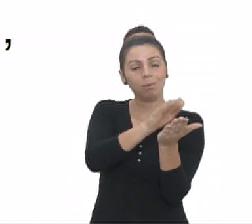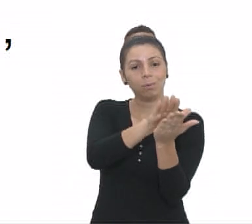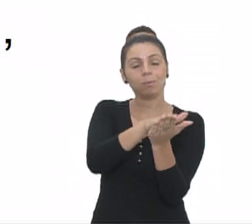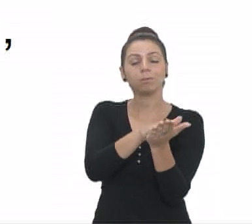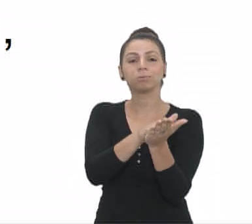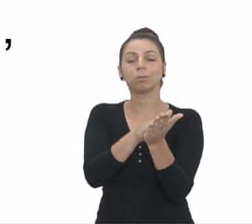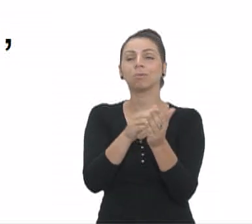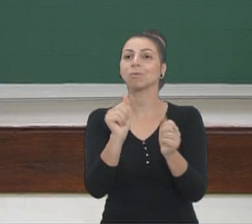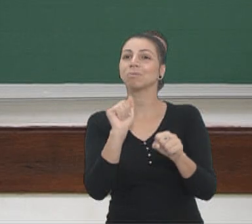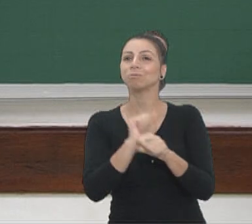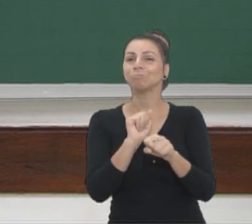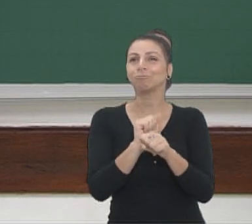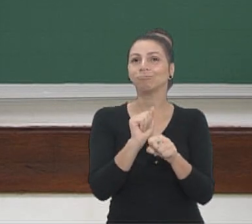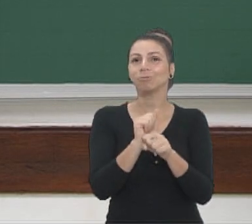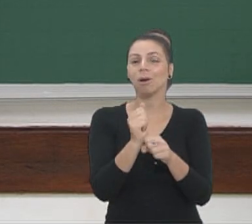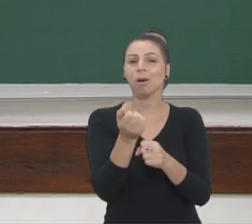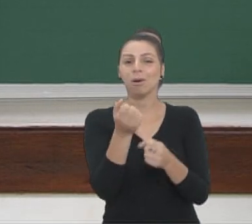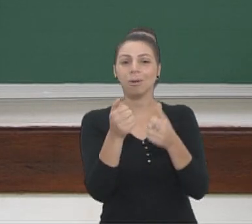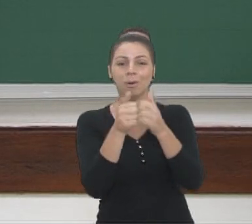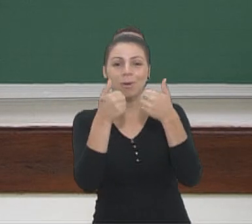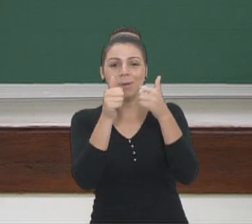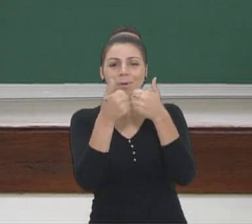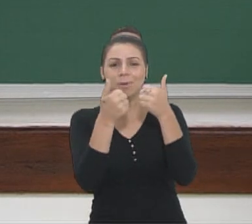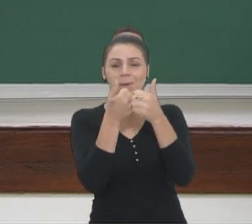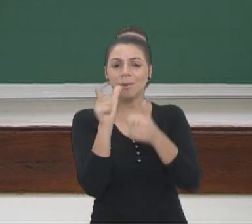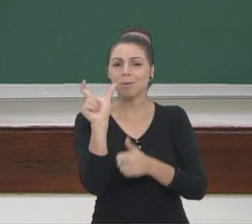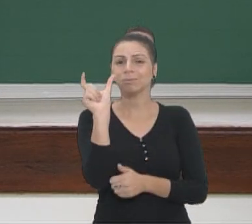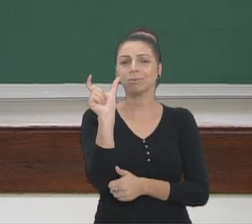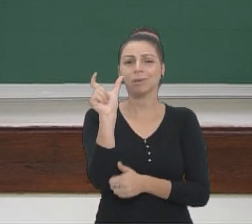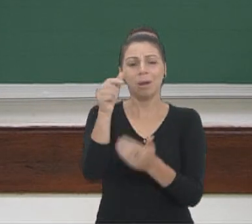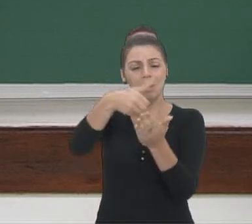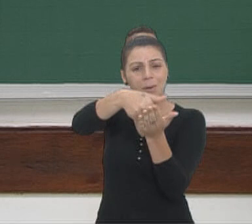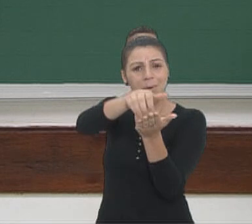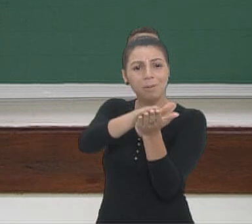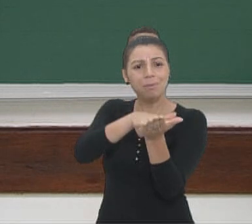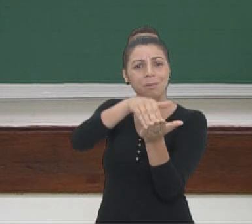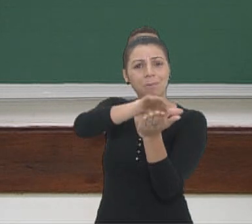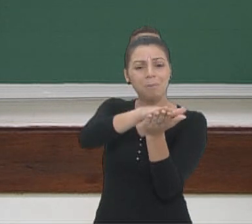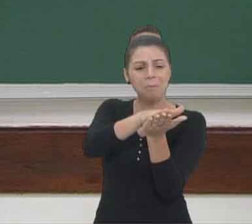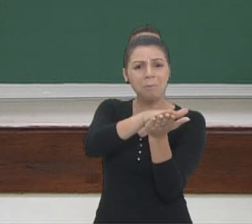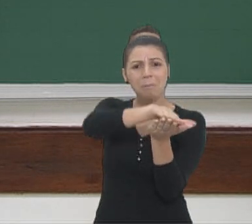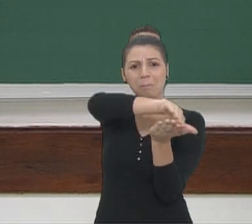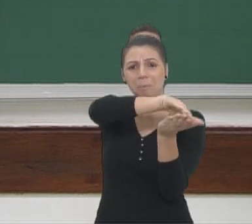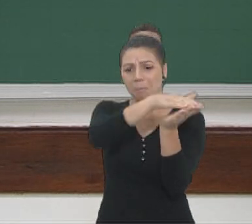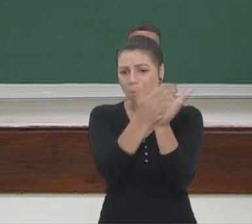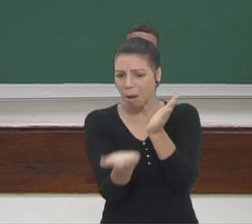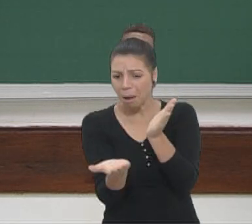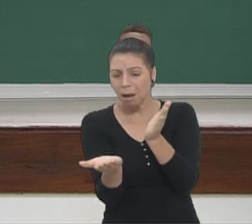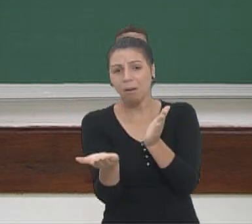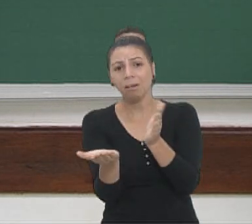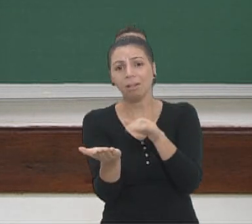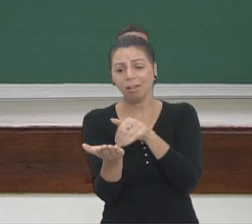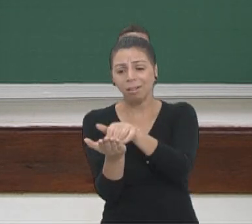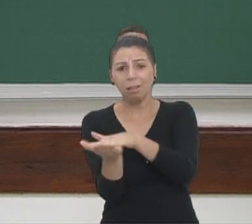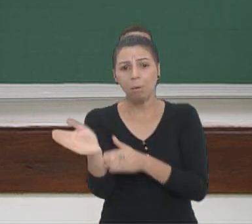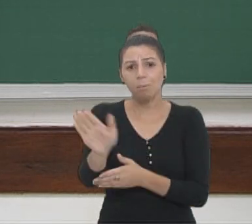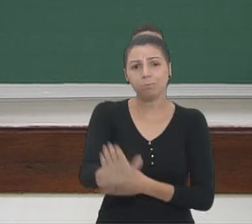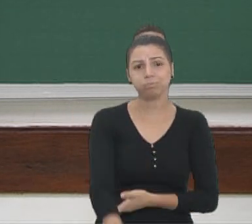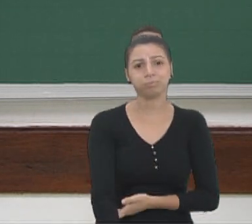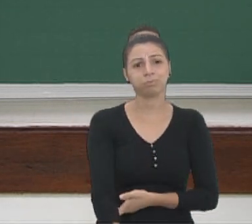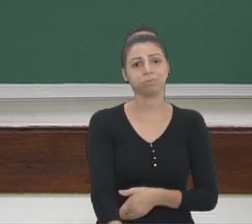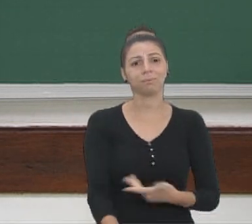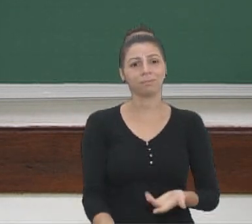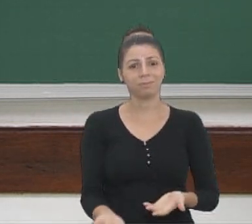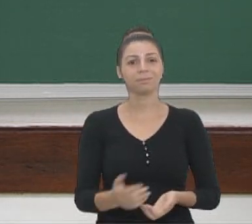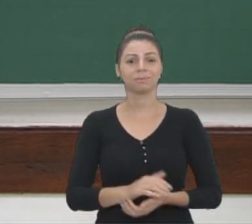bem tranquilo com seu pãozinho, às vezes é uma torrada quentinha e de repente, pá, cai. Como que cai? Com a manteiga para